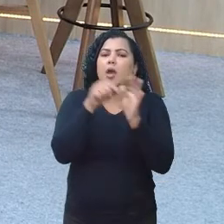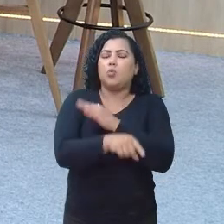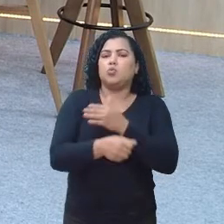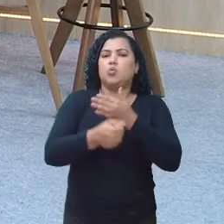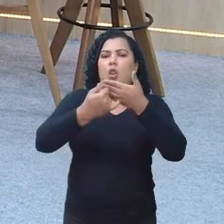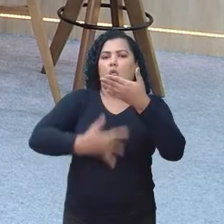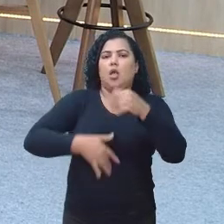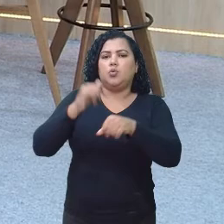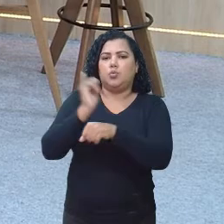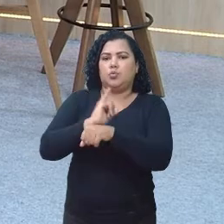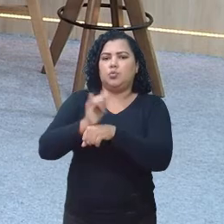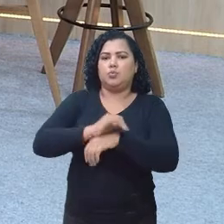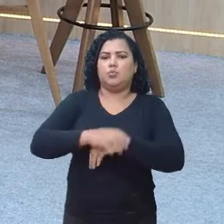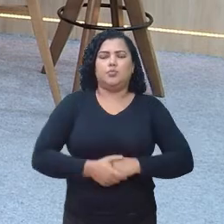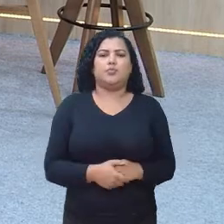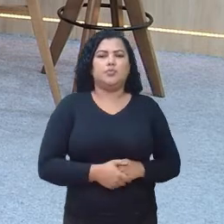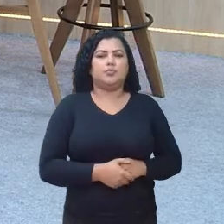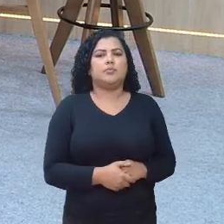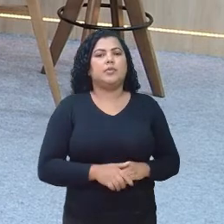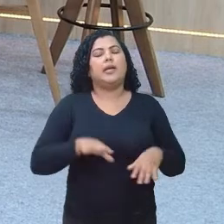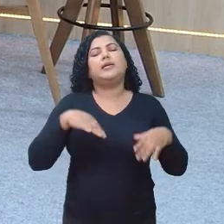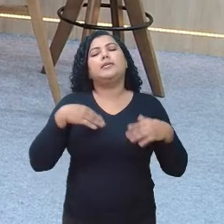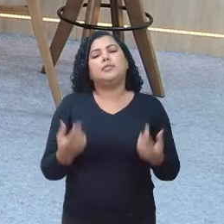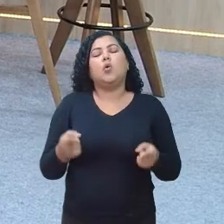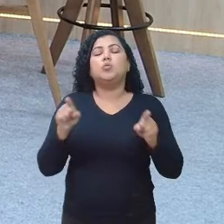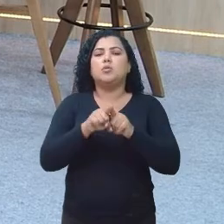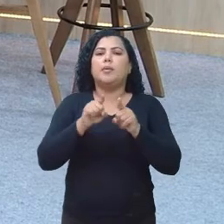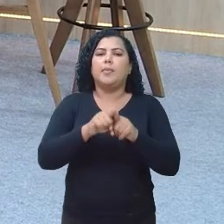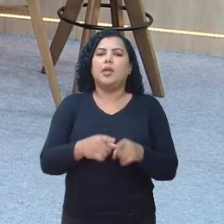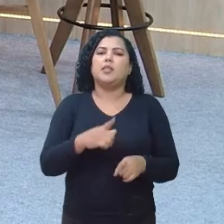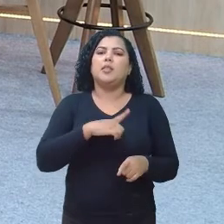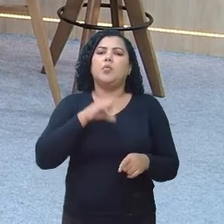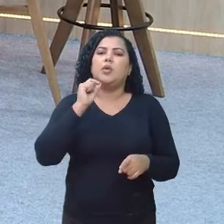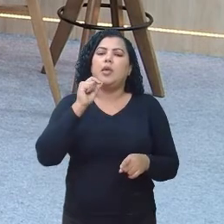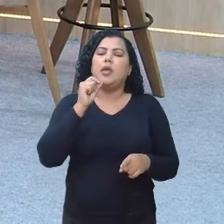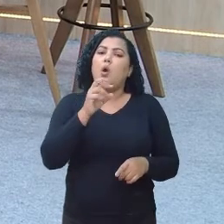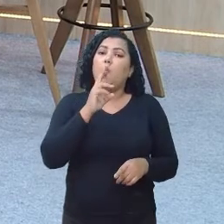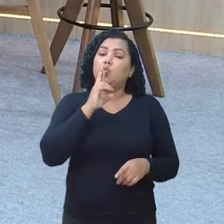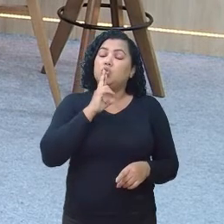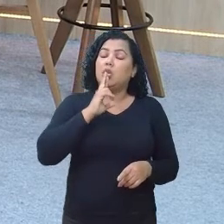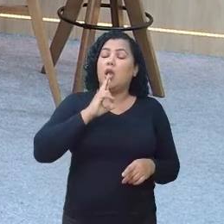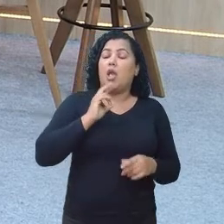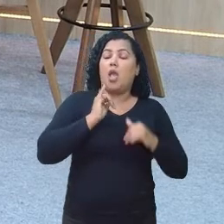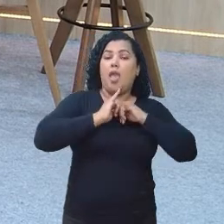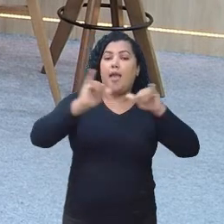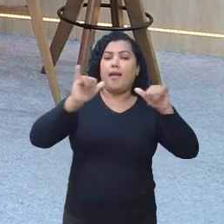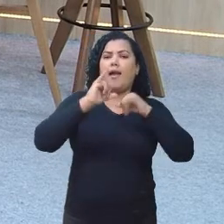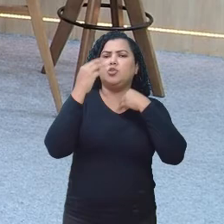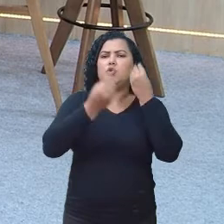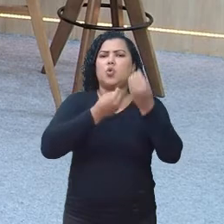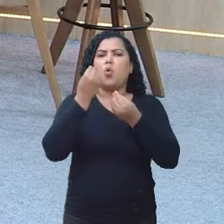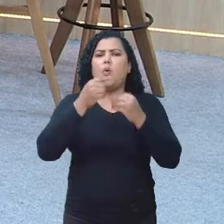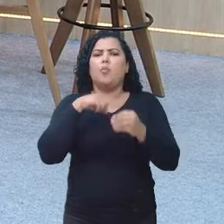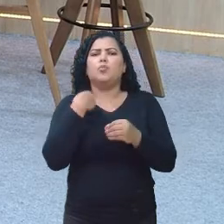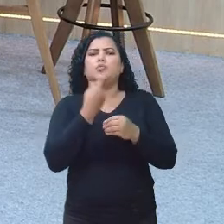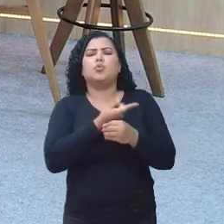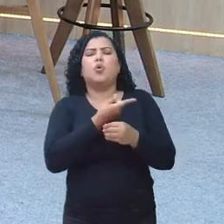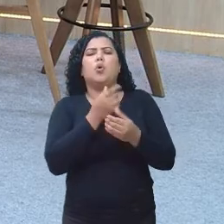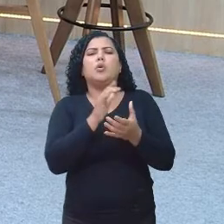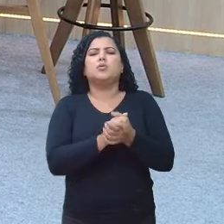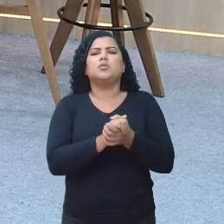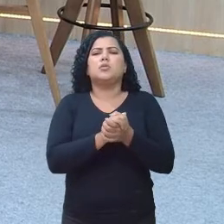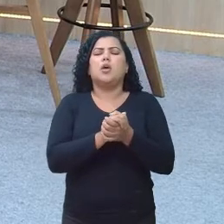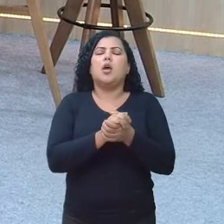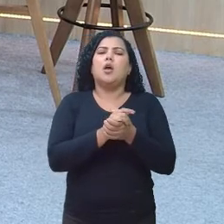canal, tá certo? Então, a gente sempre também traz nesse início alguns recados de como é a maneira que a gente aborda,